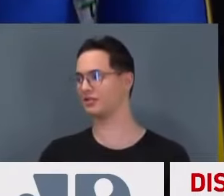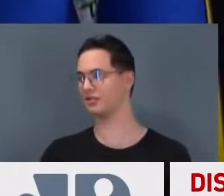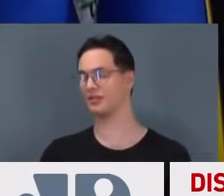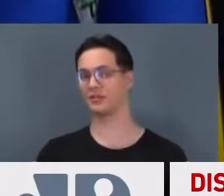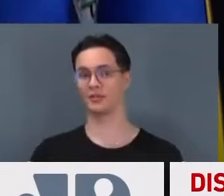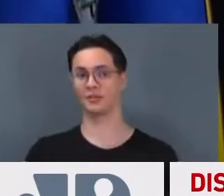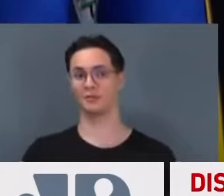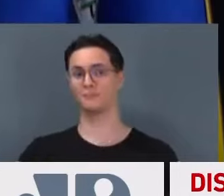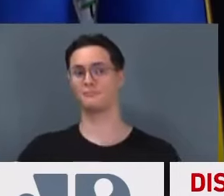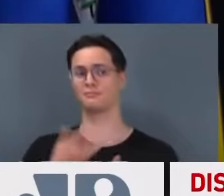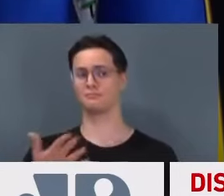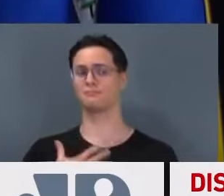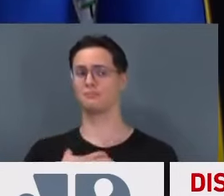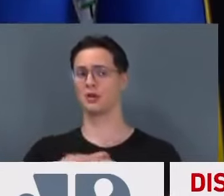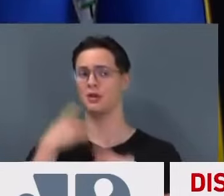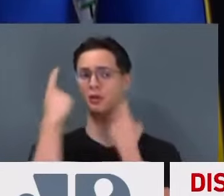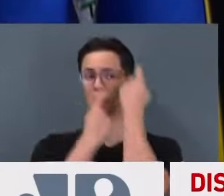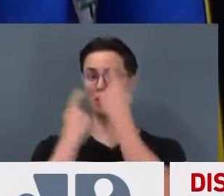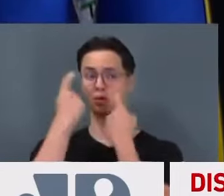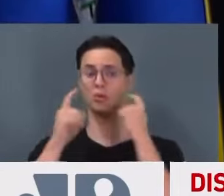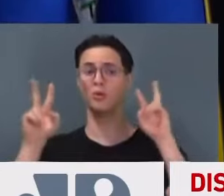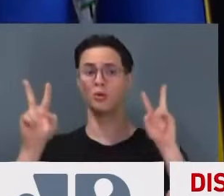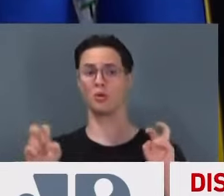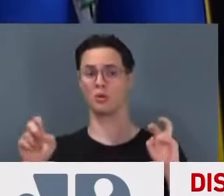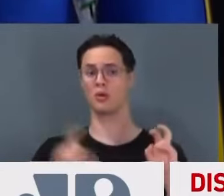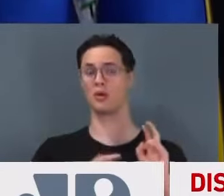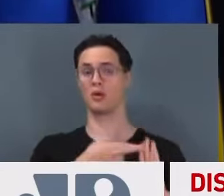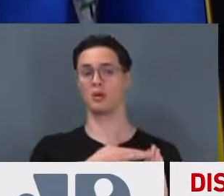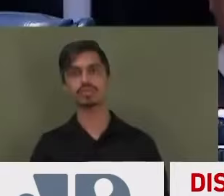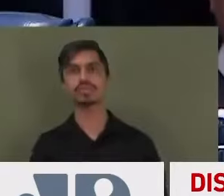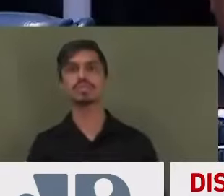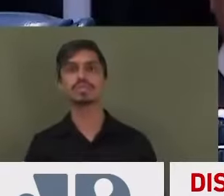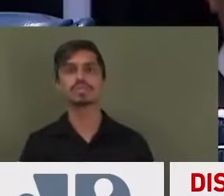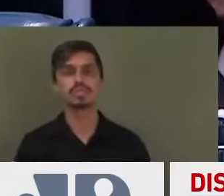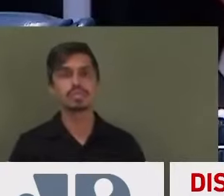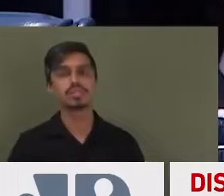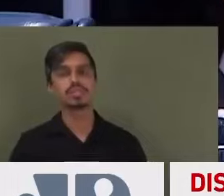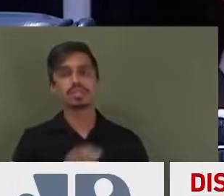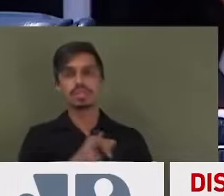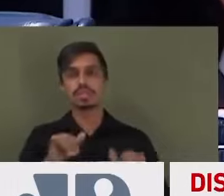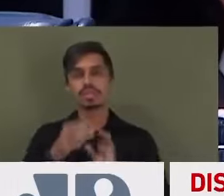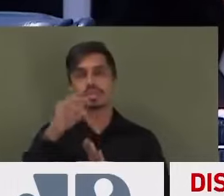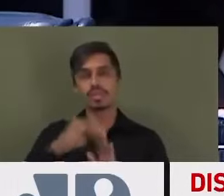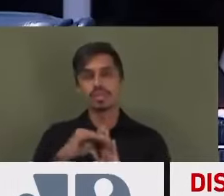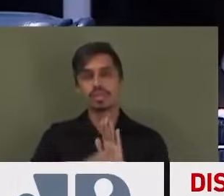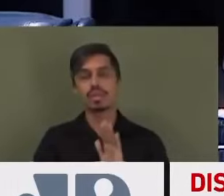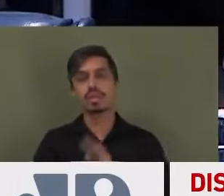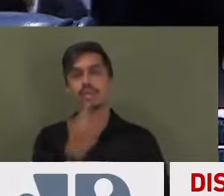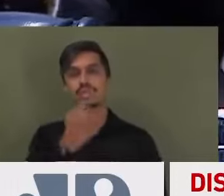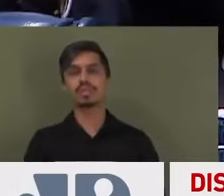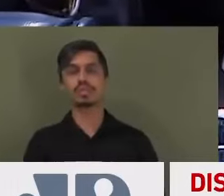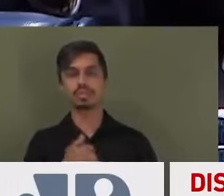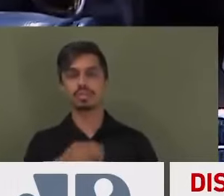que é importante uma mulher chegar na presidência do Congresso Nacional. Mesmo com essa articulação com